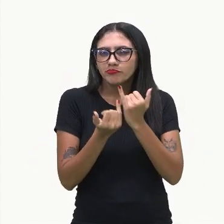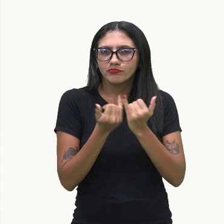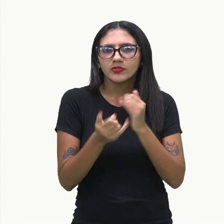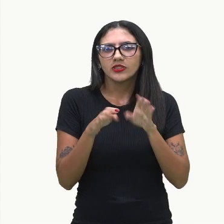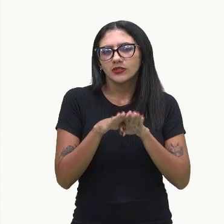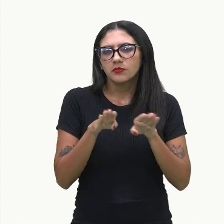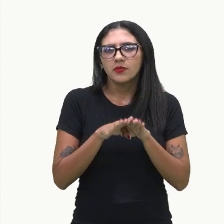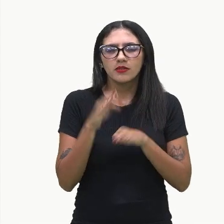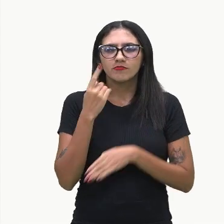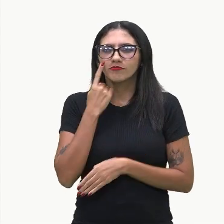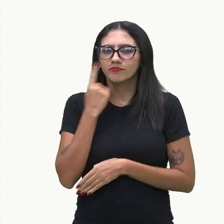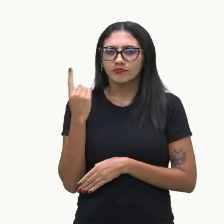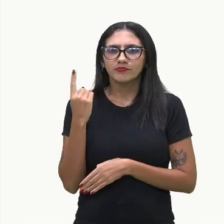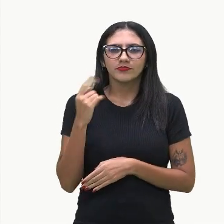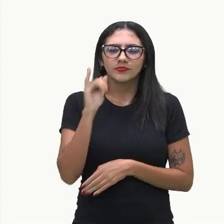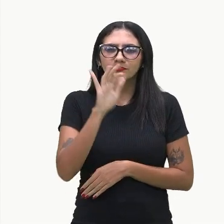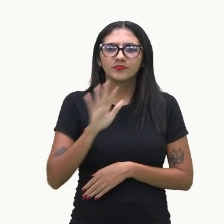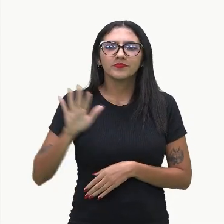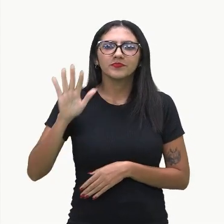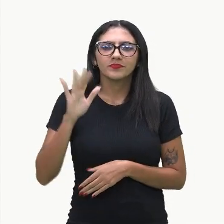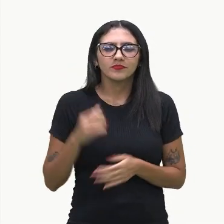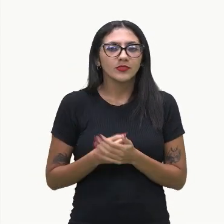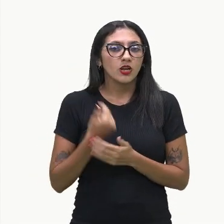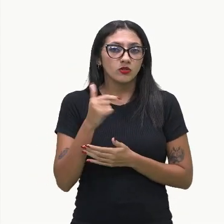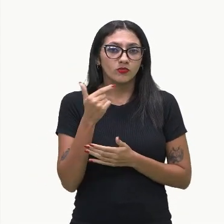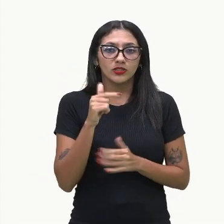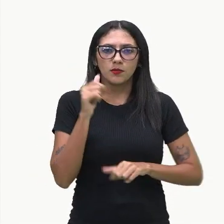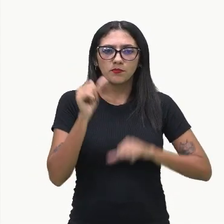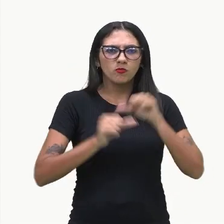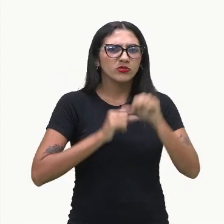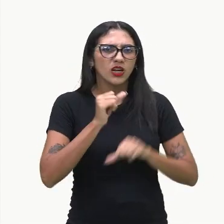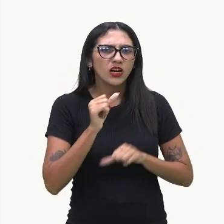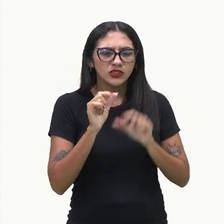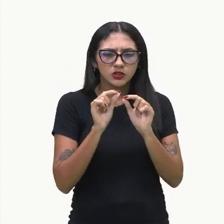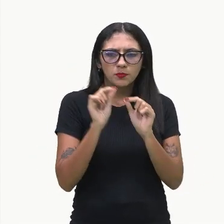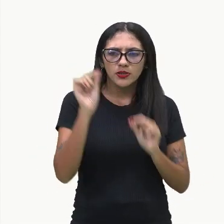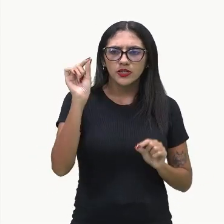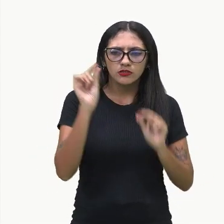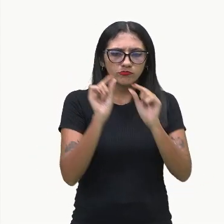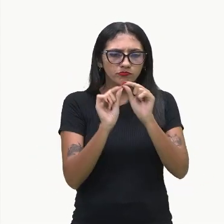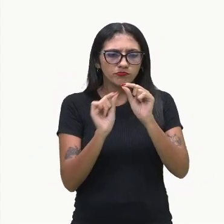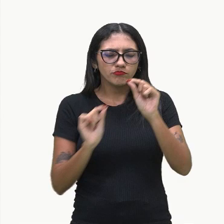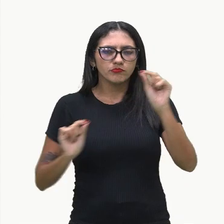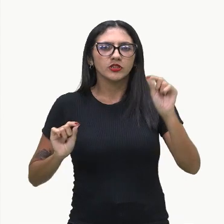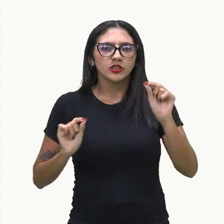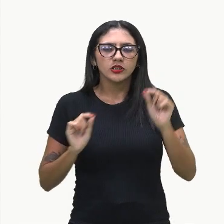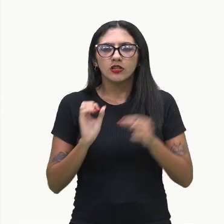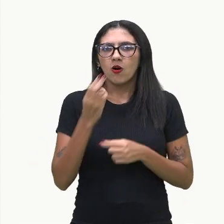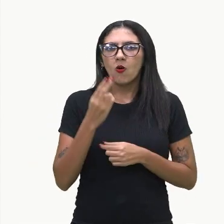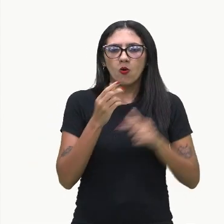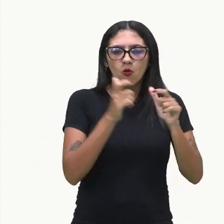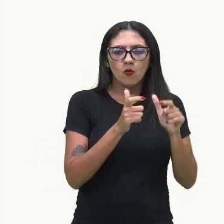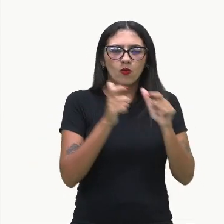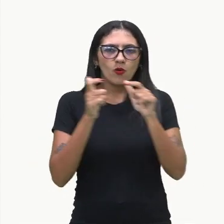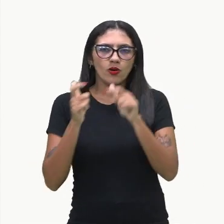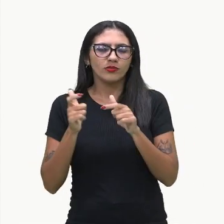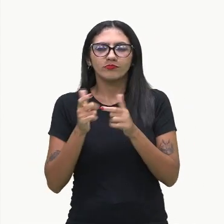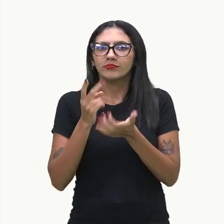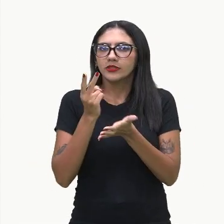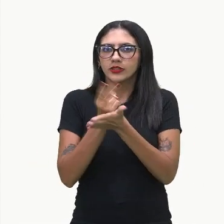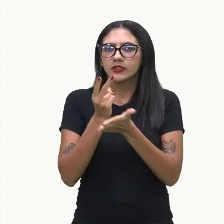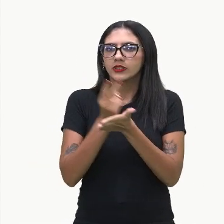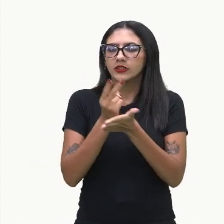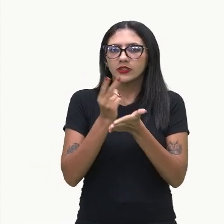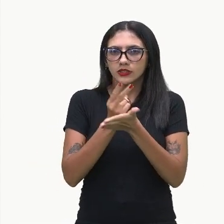ângulo C. Não vai ter mudança de medida, não vai ter mudança de lugar, eles vão estar ali